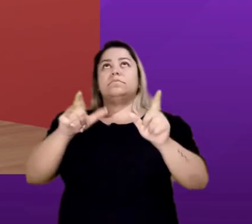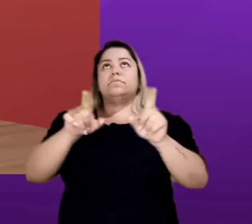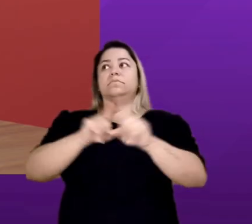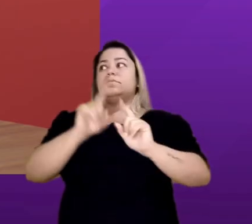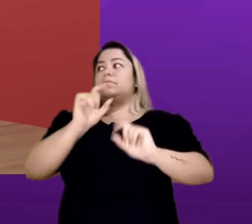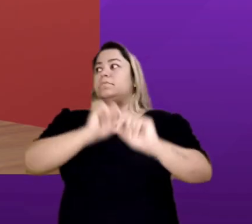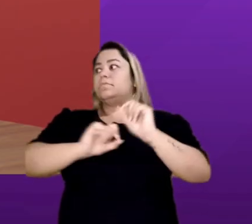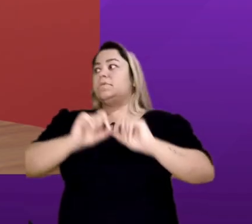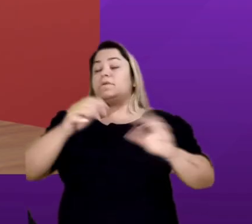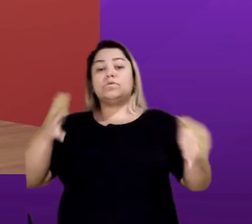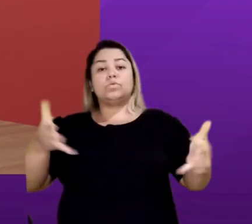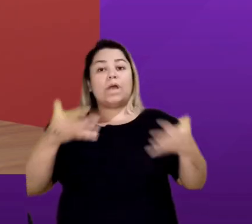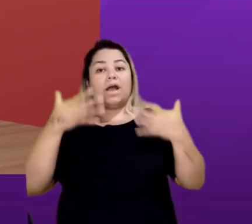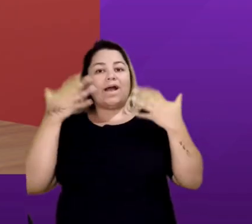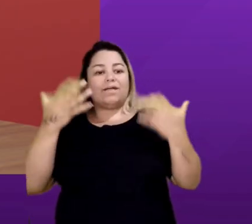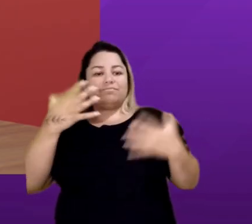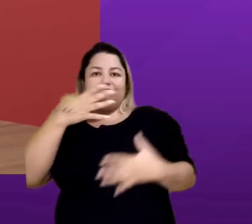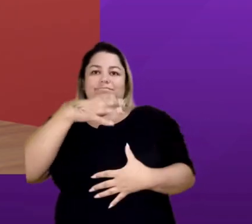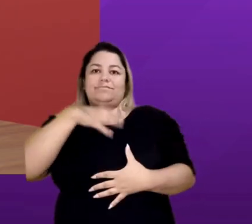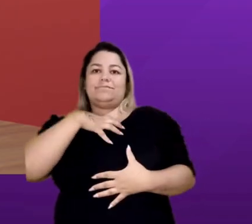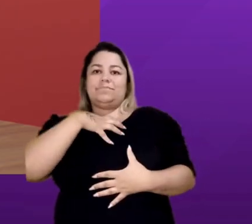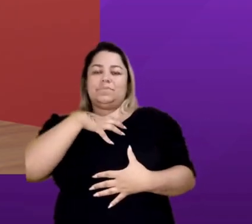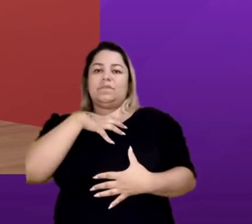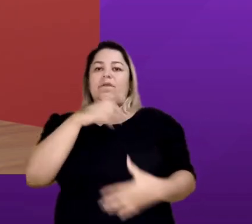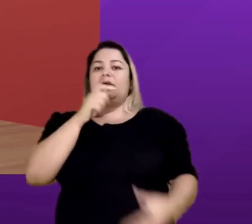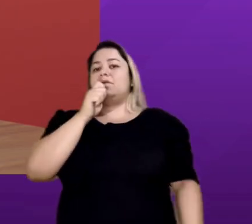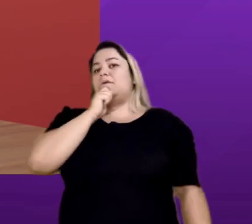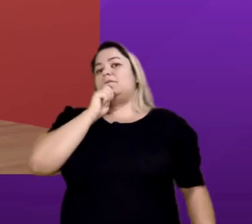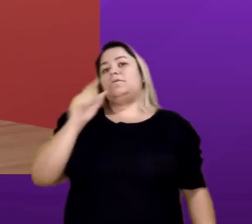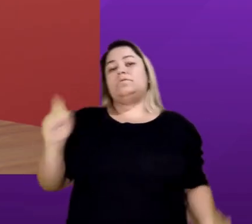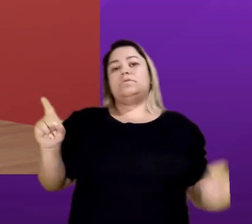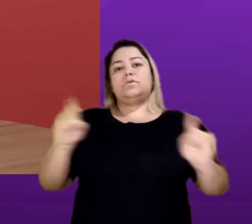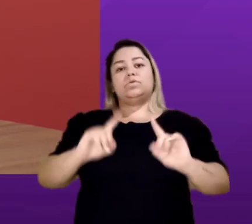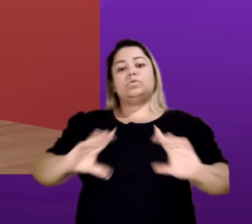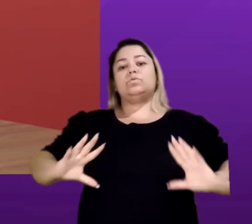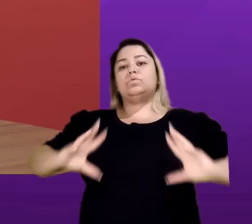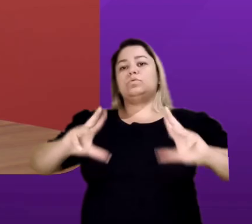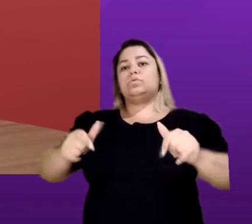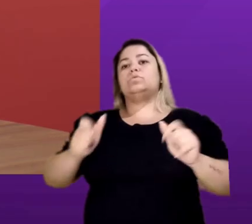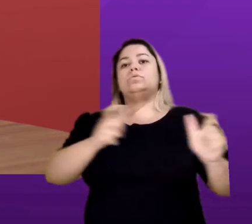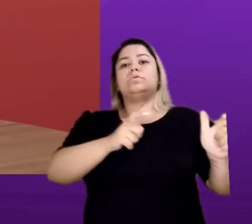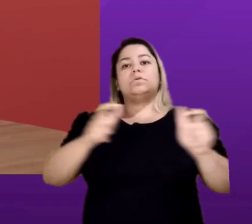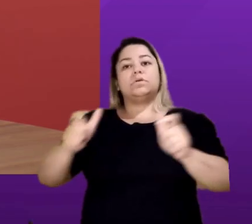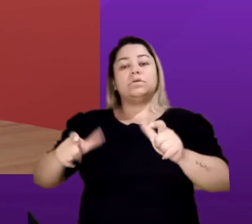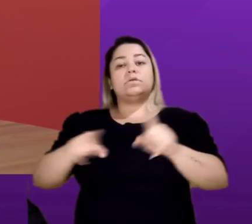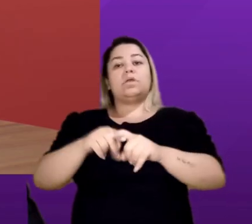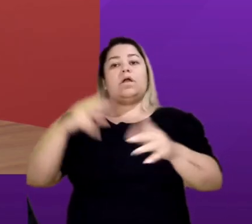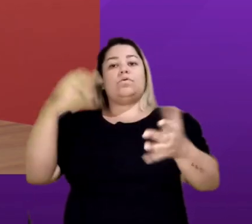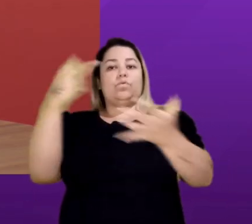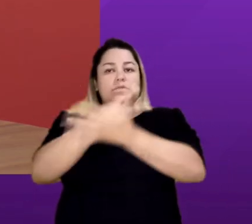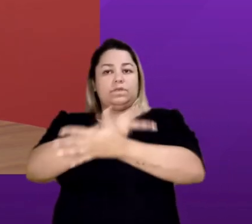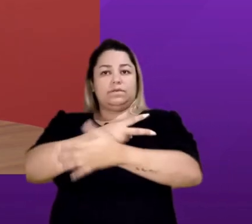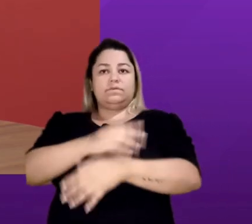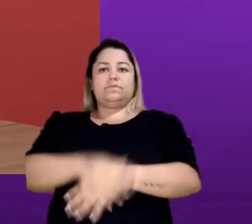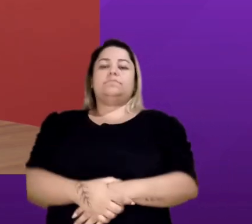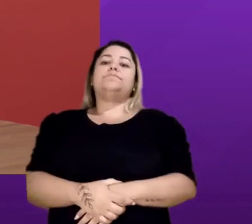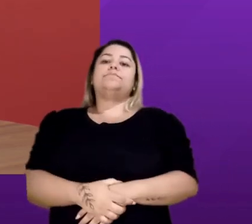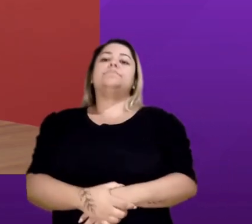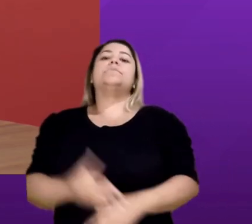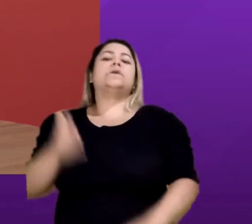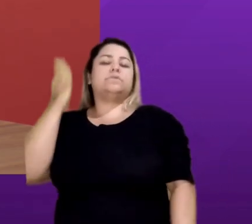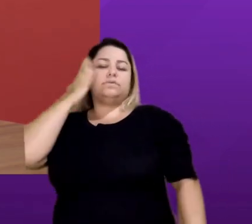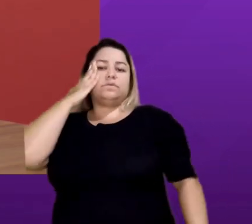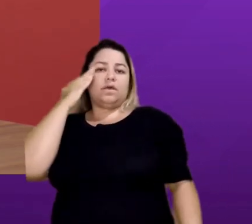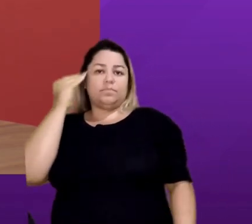anima. Mas a gente sabe que ainda não são em todos os espaços que isso acontece. Mas a gente sabe que